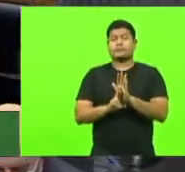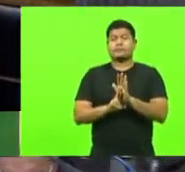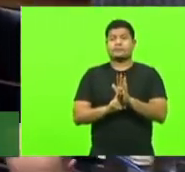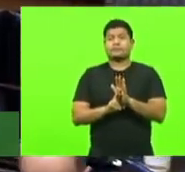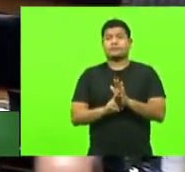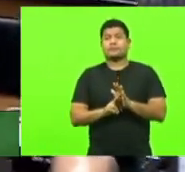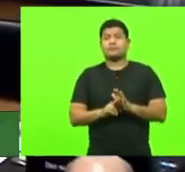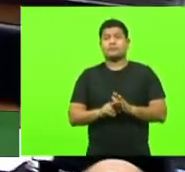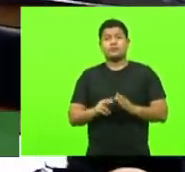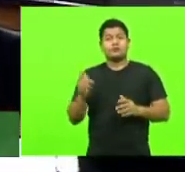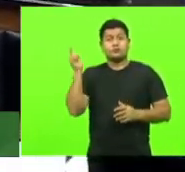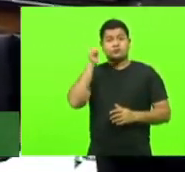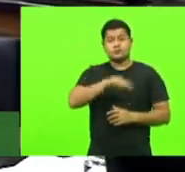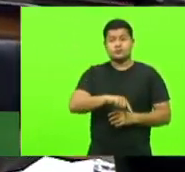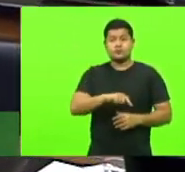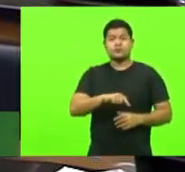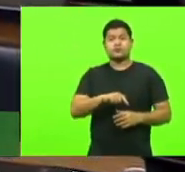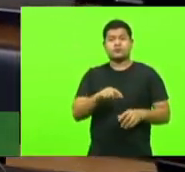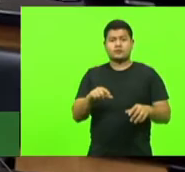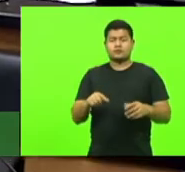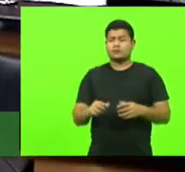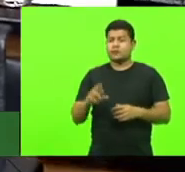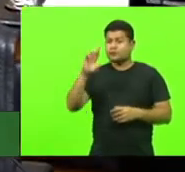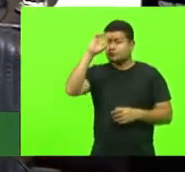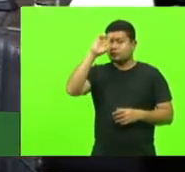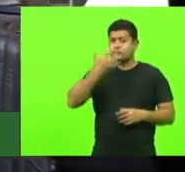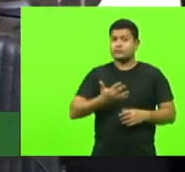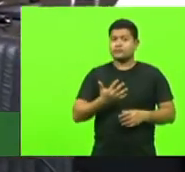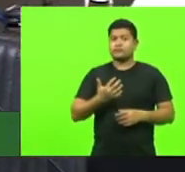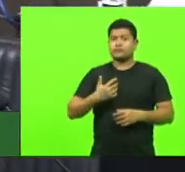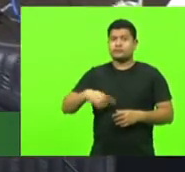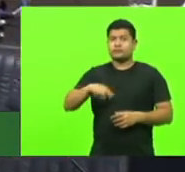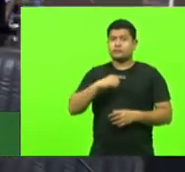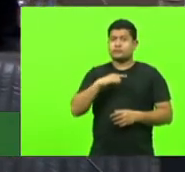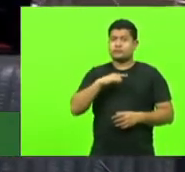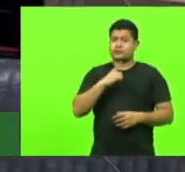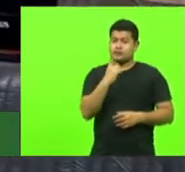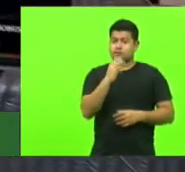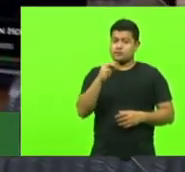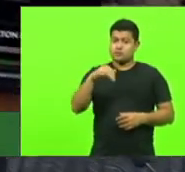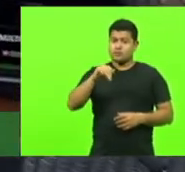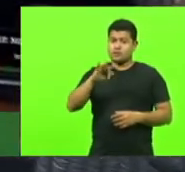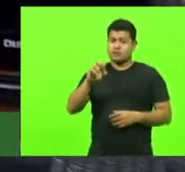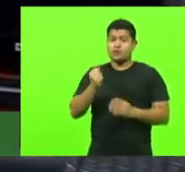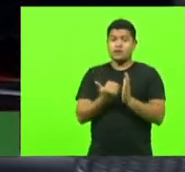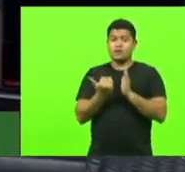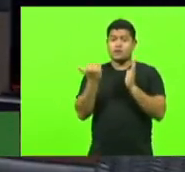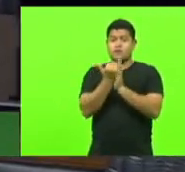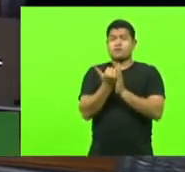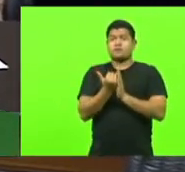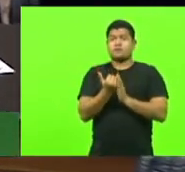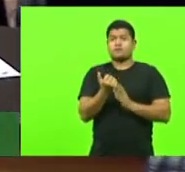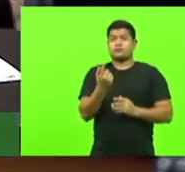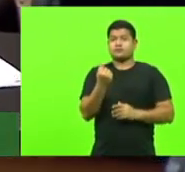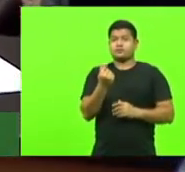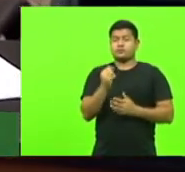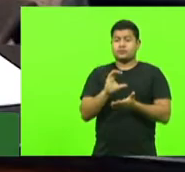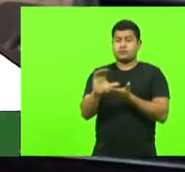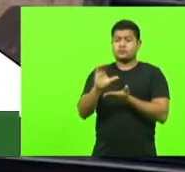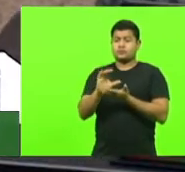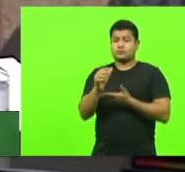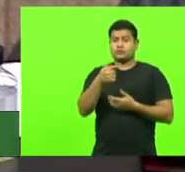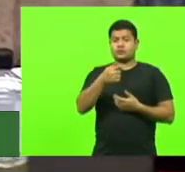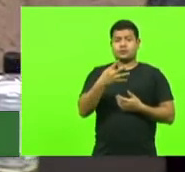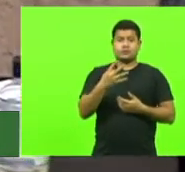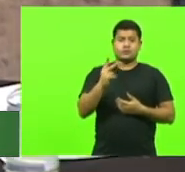pelo êxito no desfecho, conquistamos 100 milhões a mais, no investimento desses 74